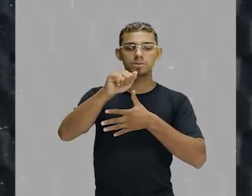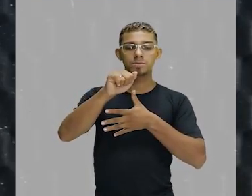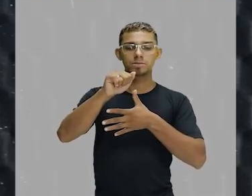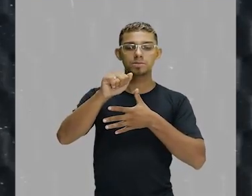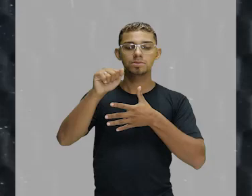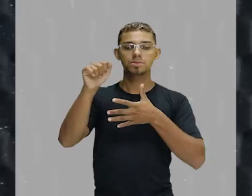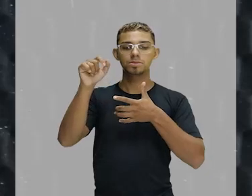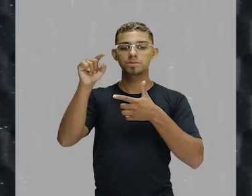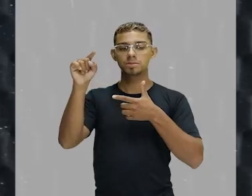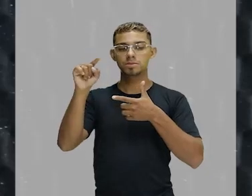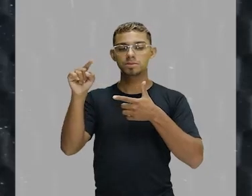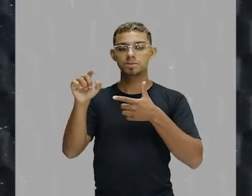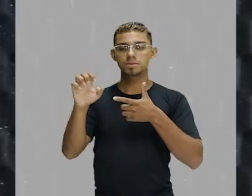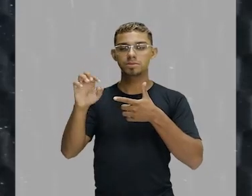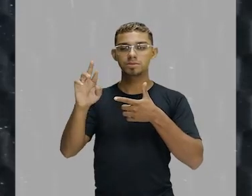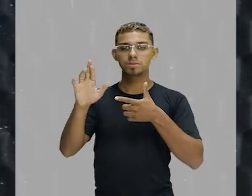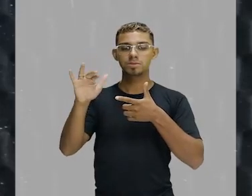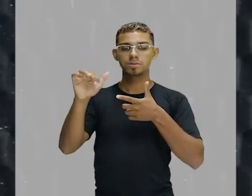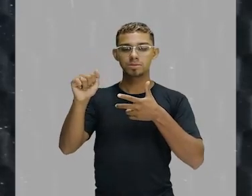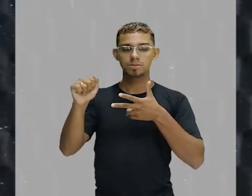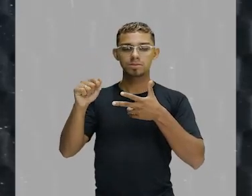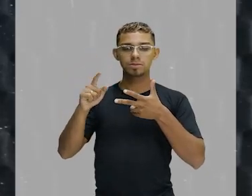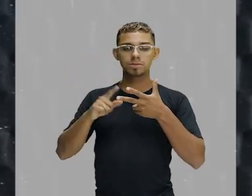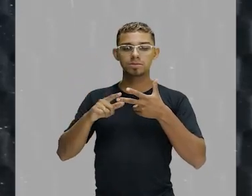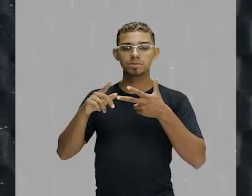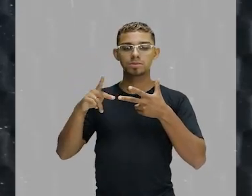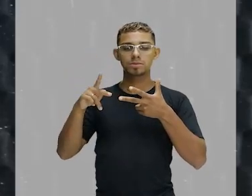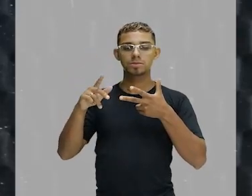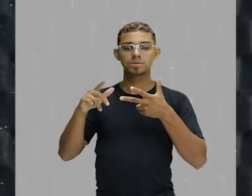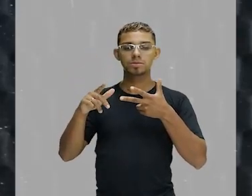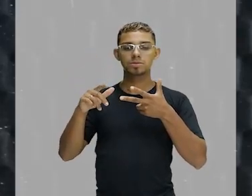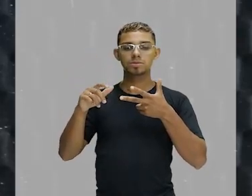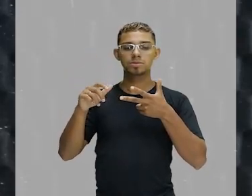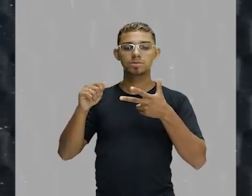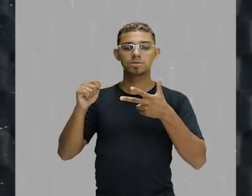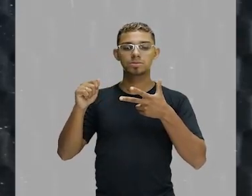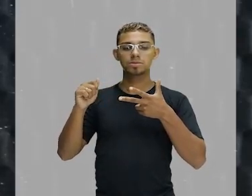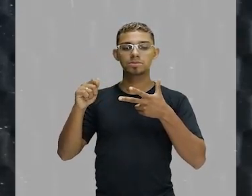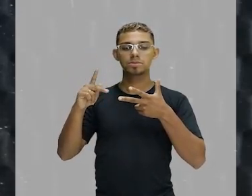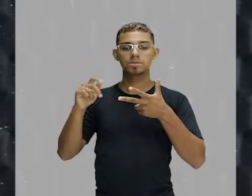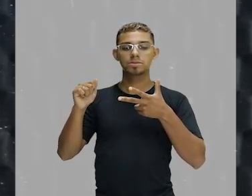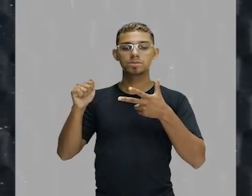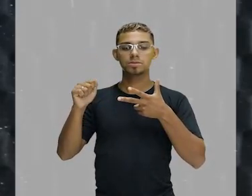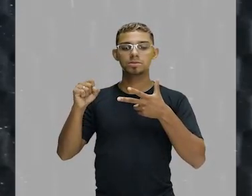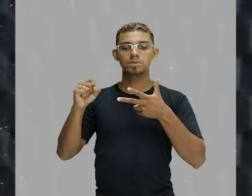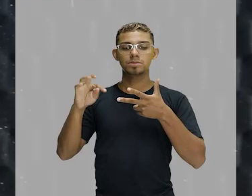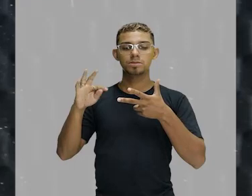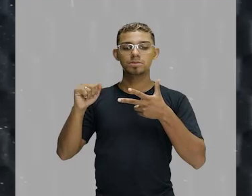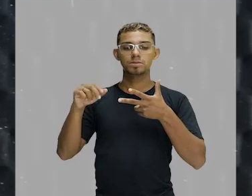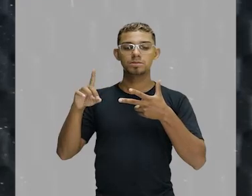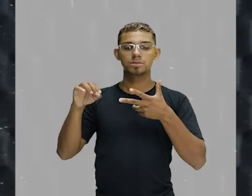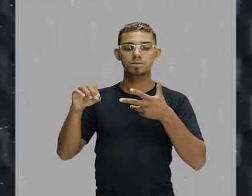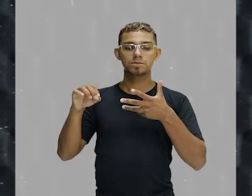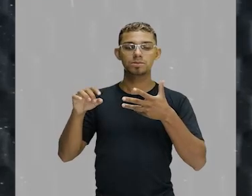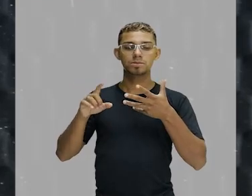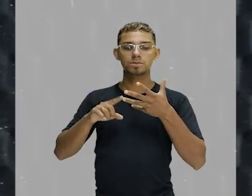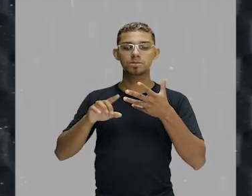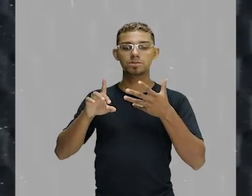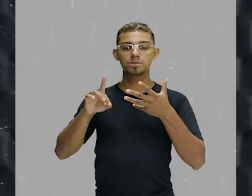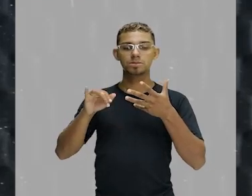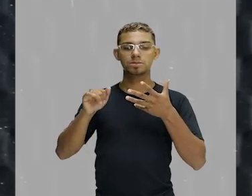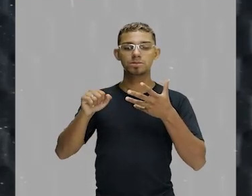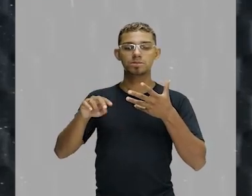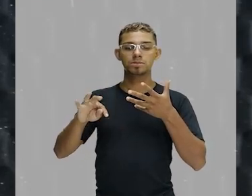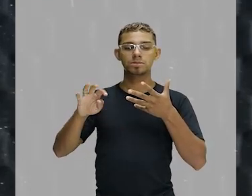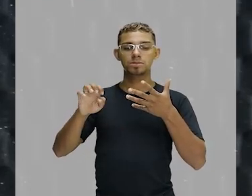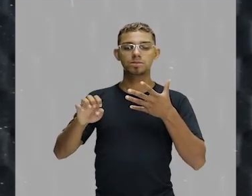o dia. Linda é o L, né? Leptóteno. Zebra, zigóteno. Pastando é o